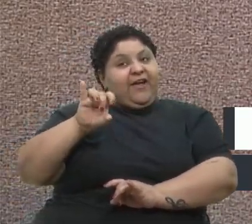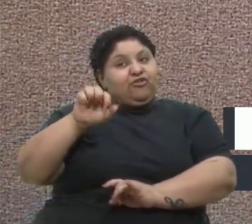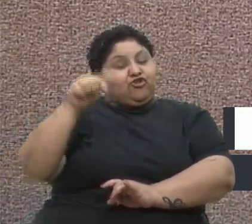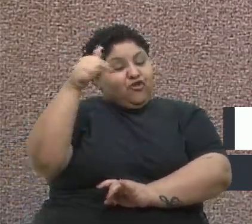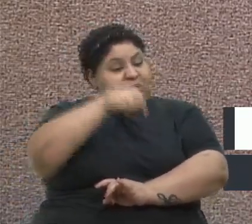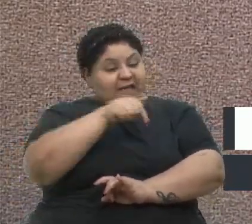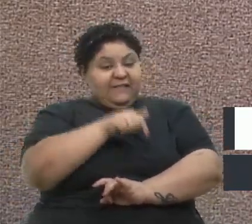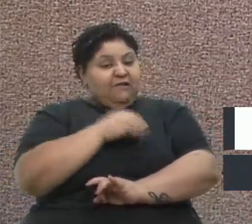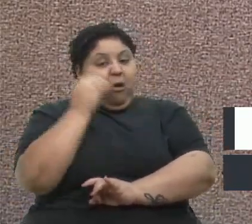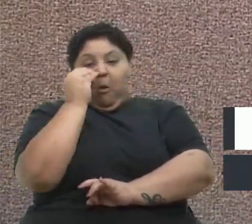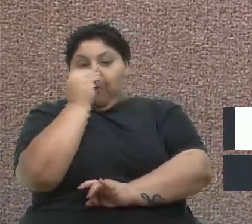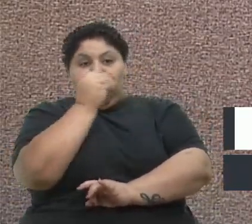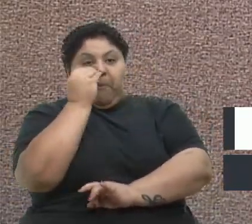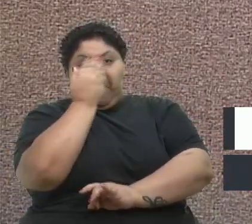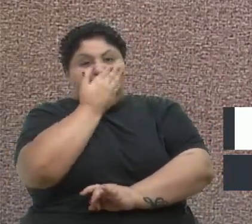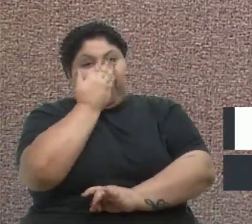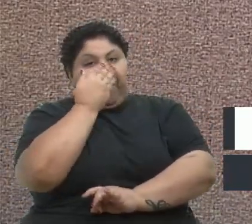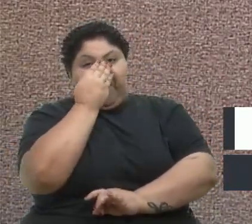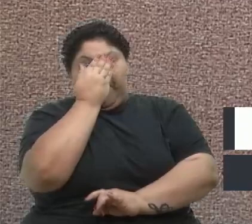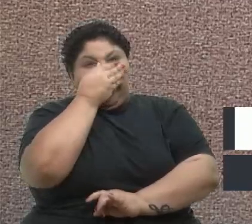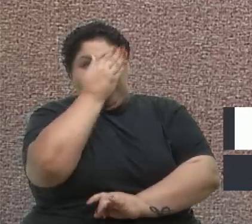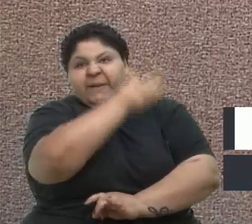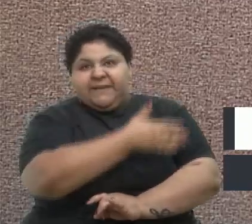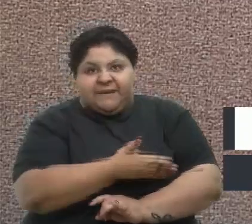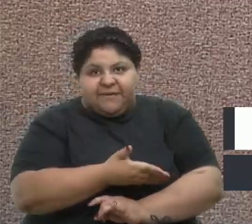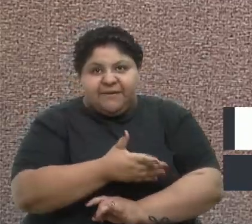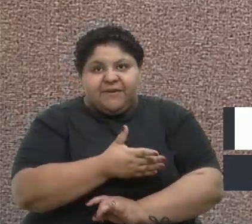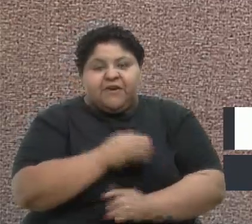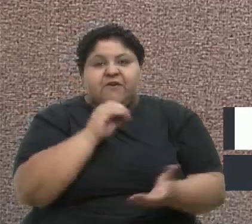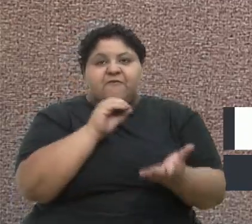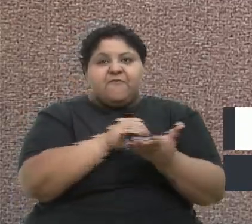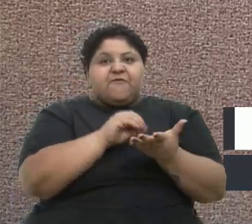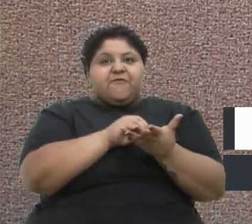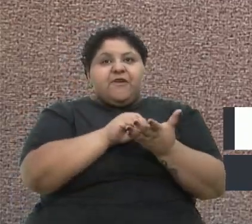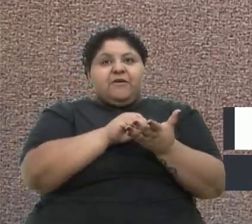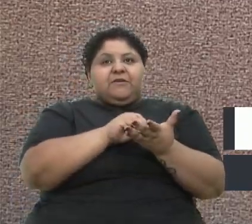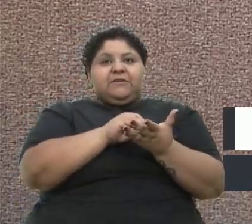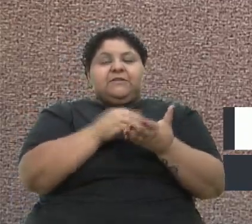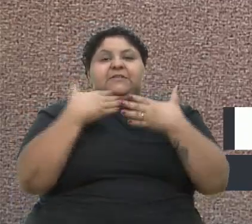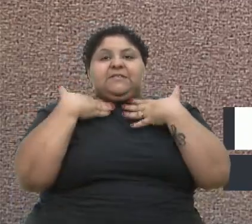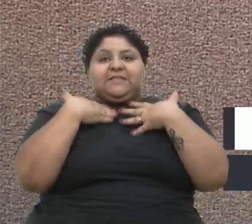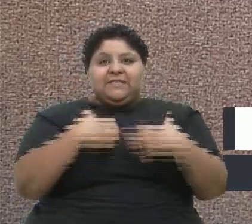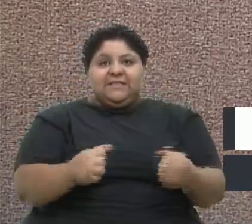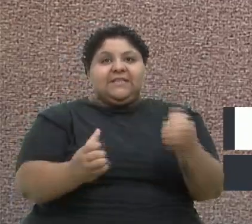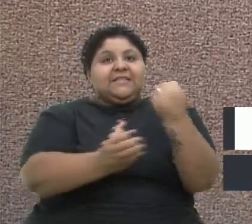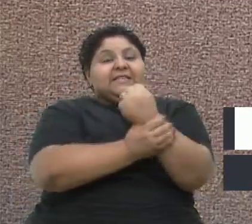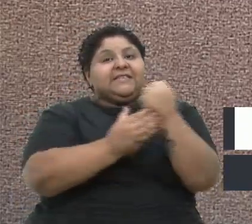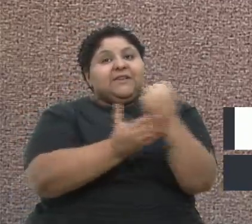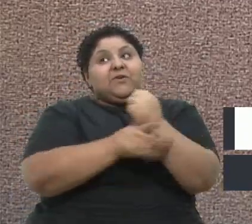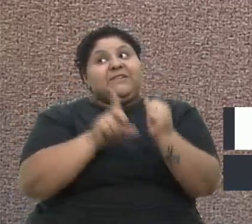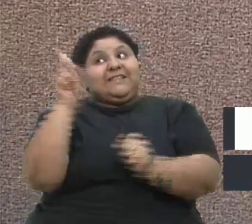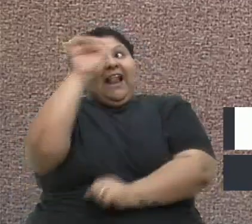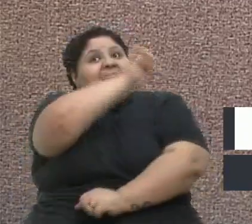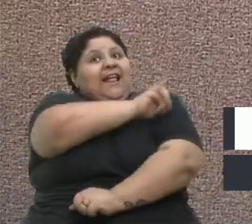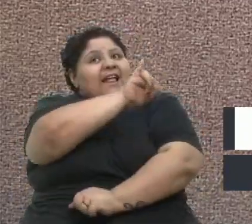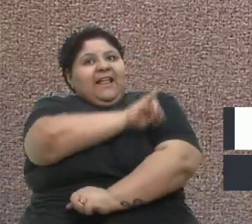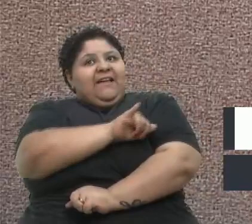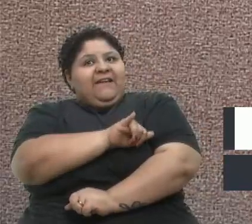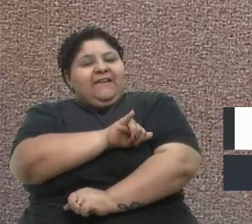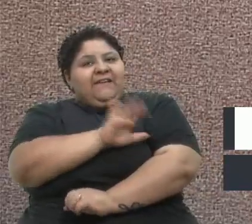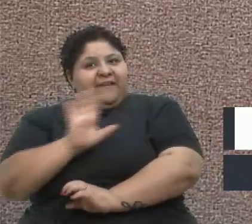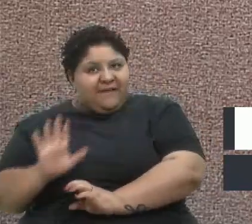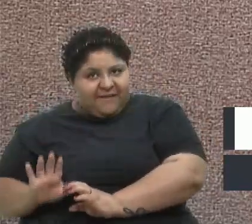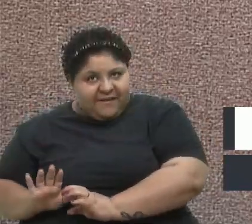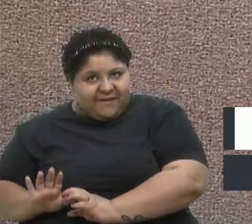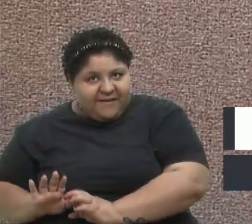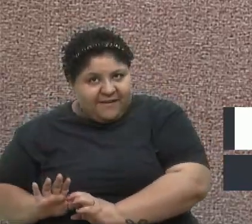não tem Secretaria de Segurança no Rio de Janeiro. Não existe. Eu não vou usar a expressão que o Bortola me assoprou aqui, vou